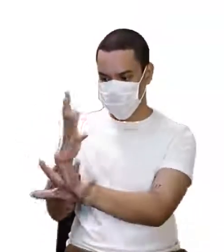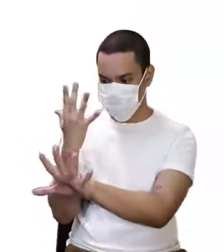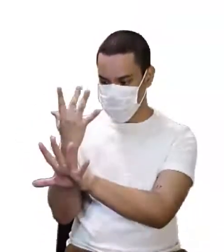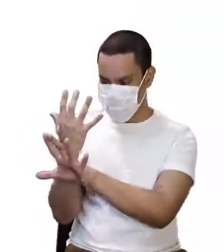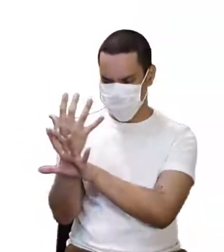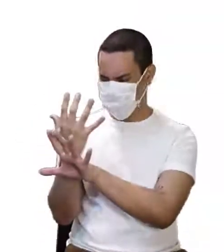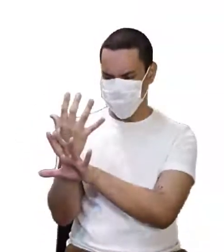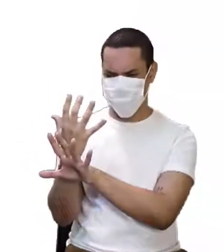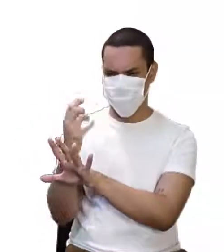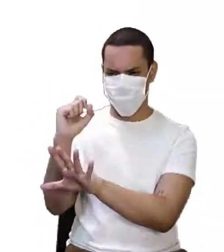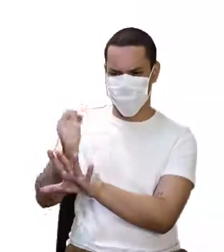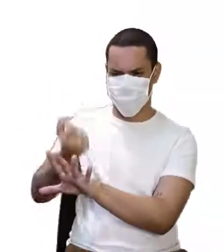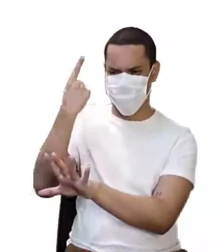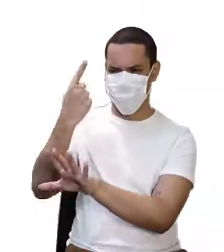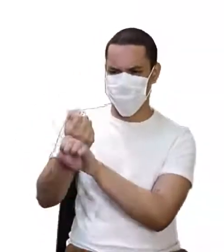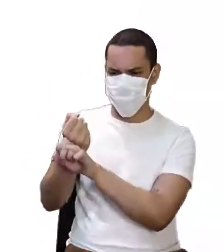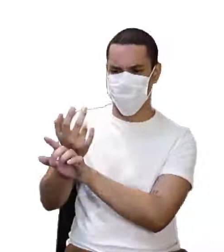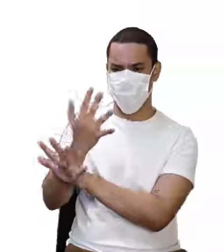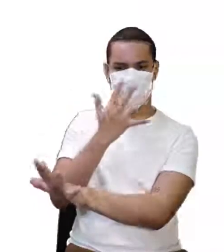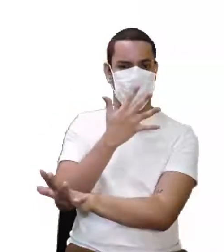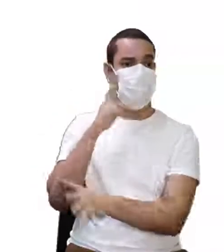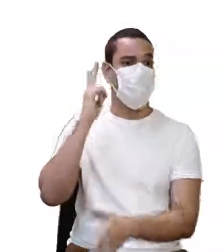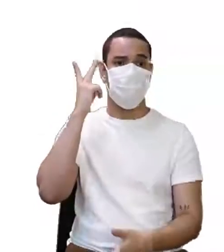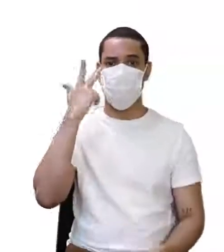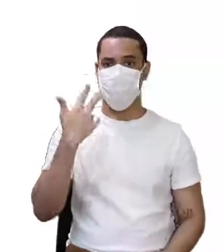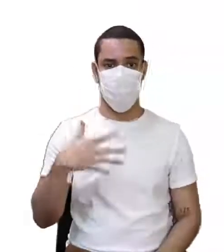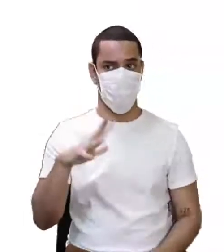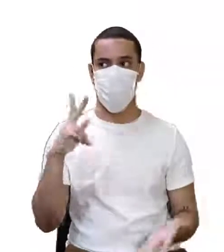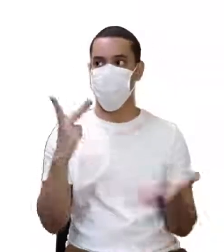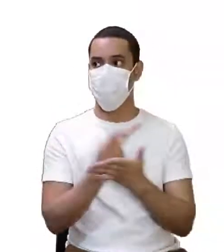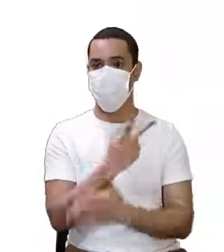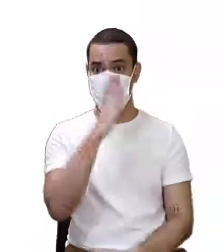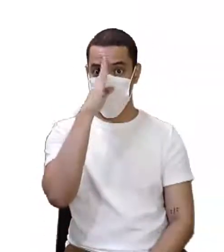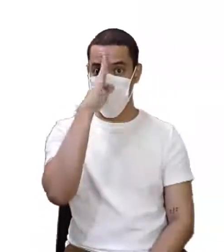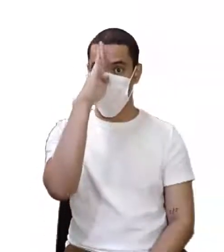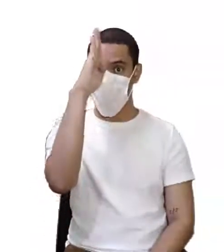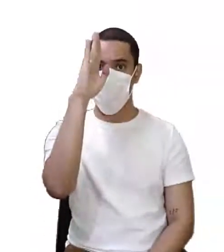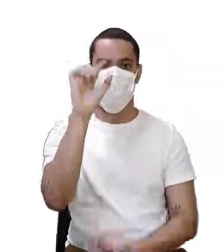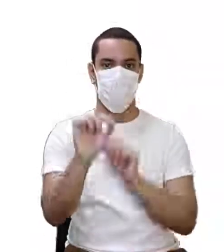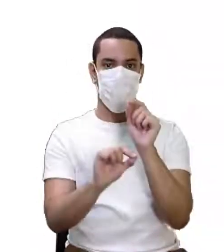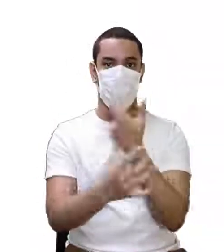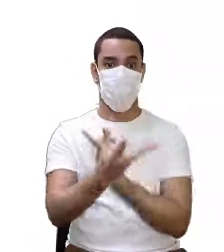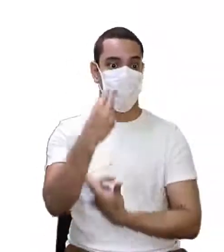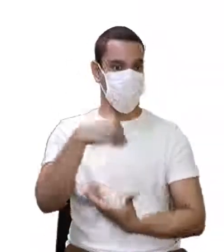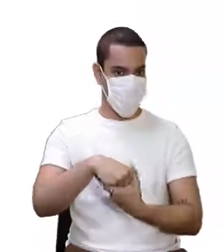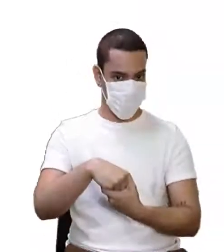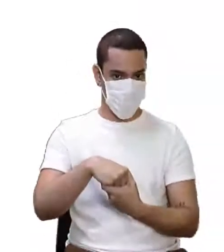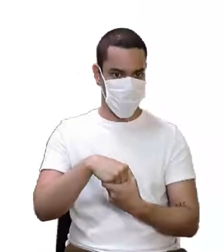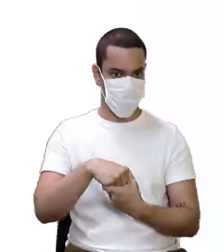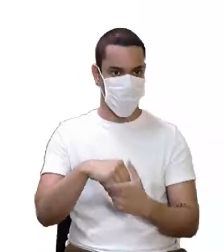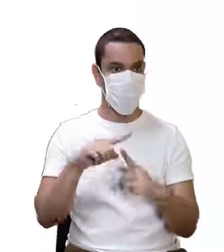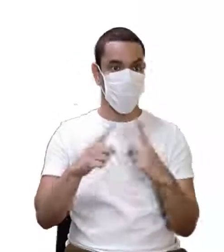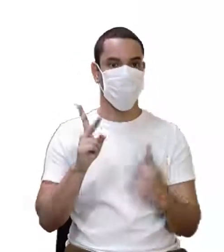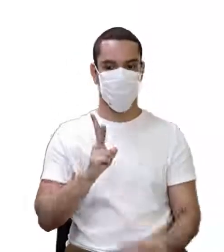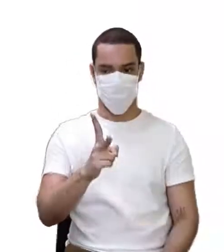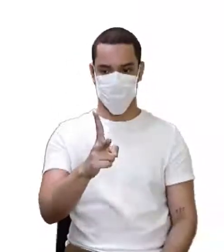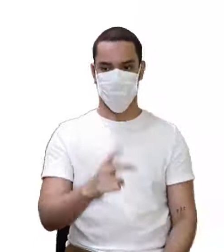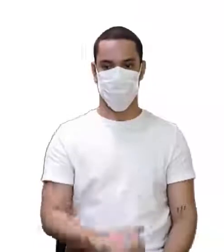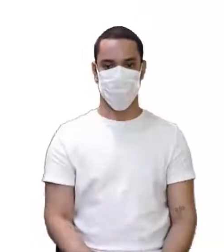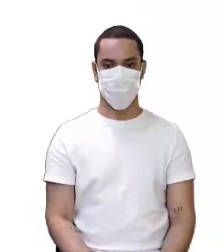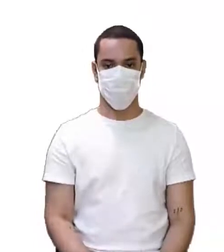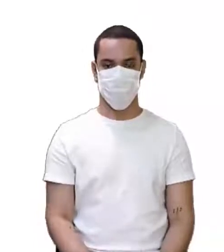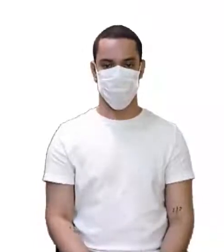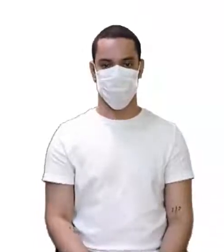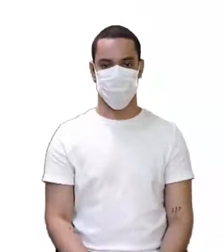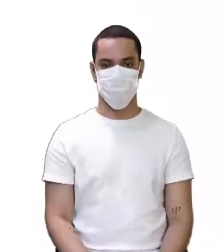vai repelir. Tá? Isso é algo natural que acontece principalmente no processo de fecundação externa. Mas vamos seguindo?